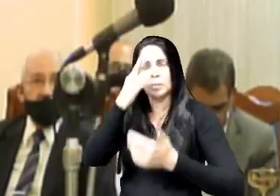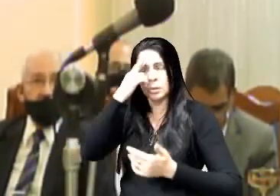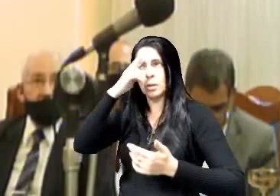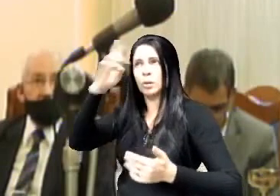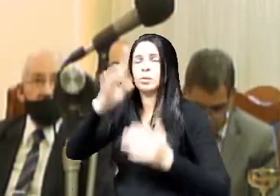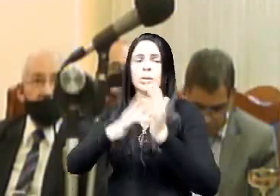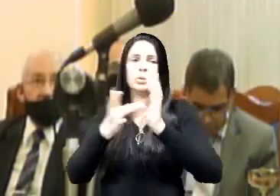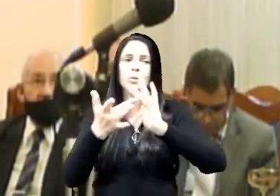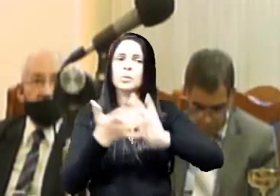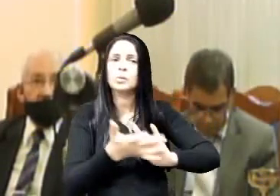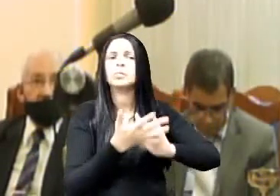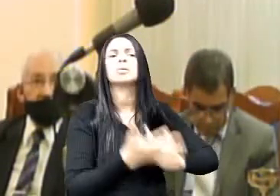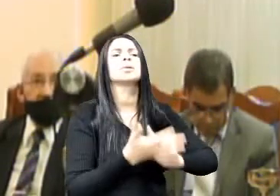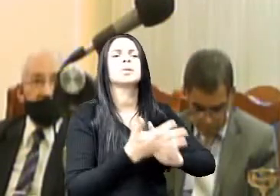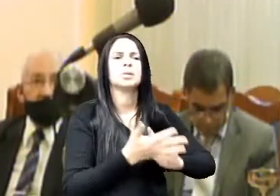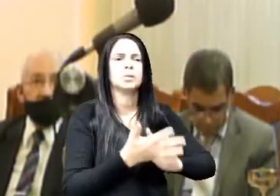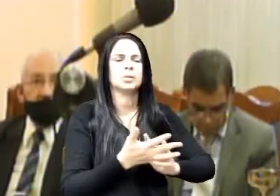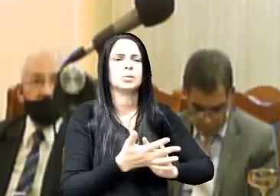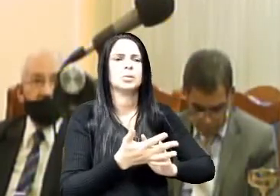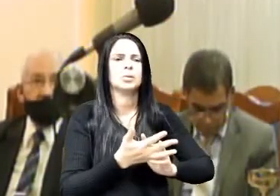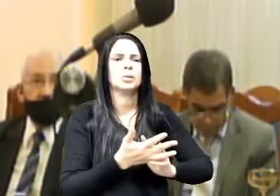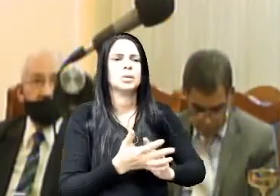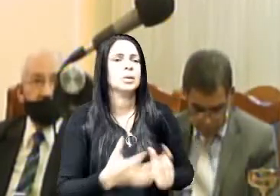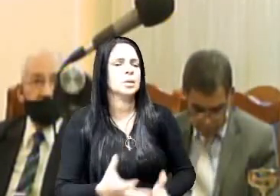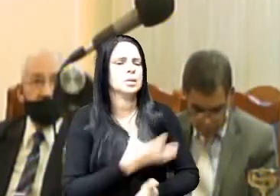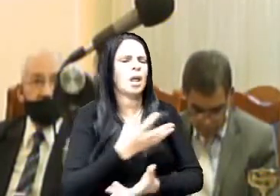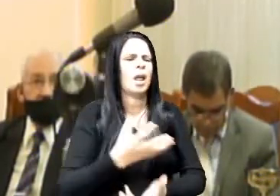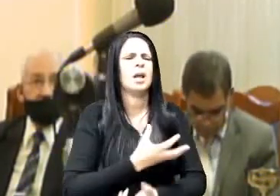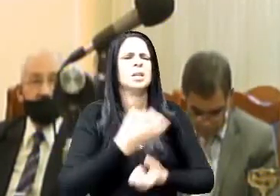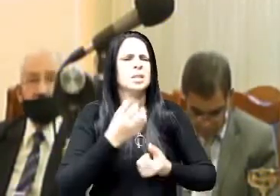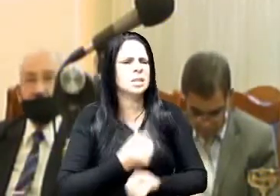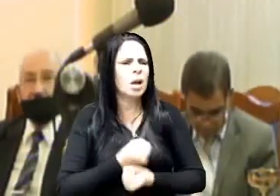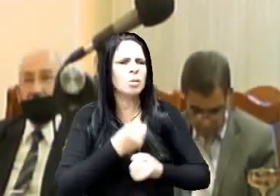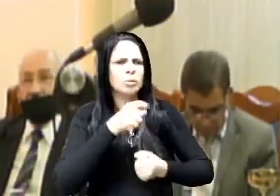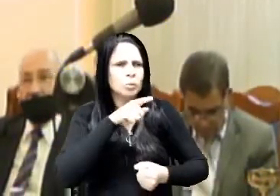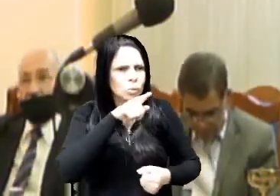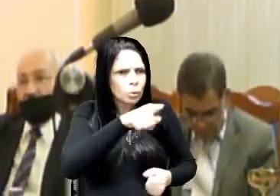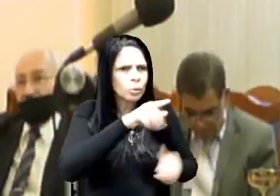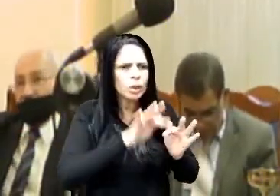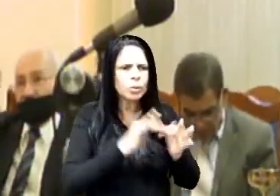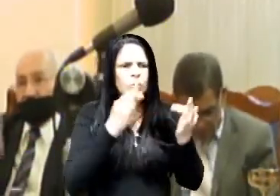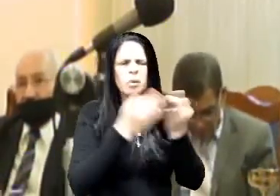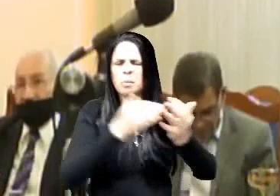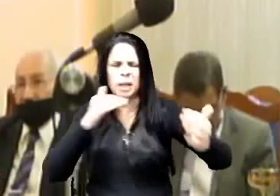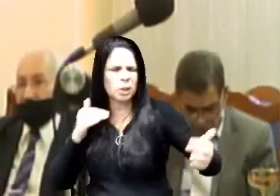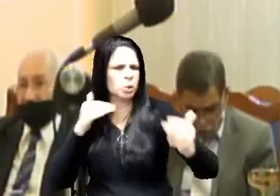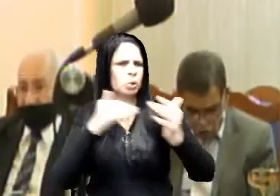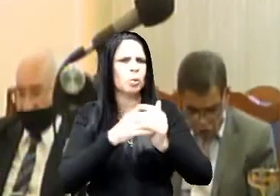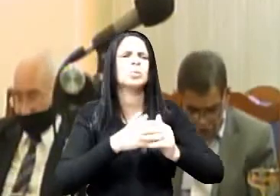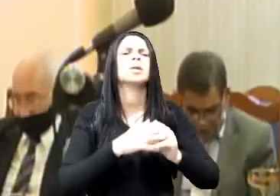salvo tu e a tua família toda.